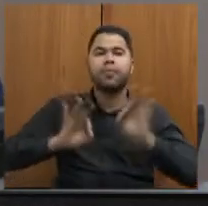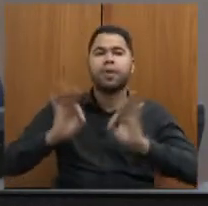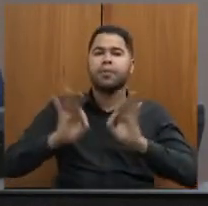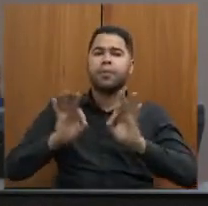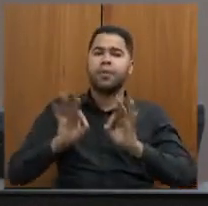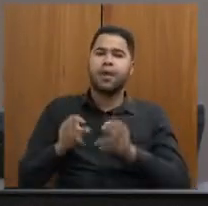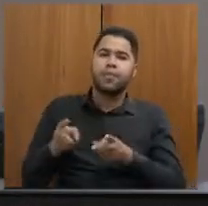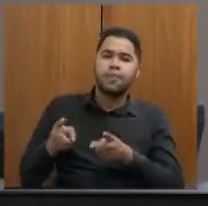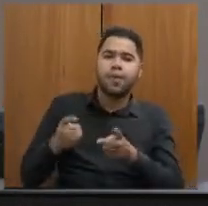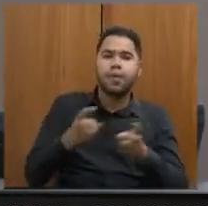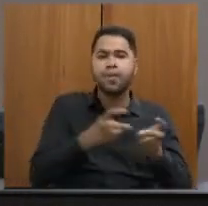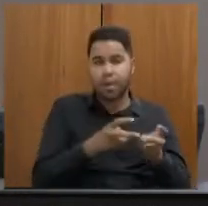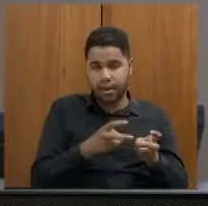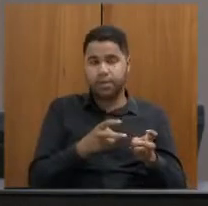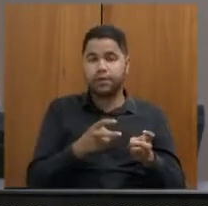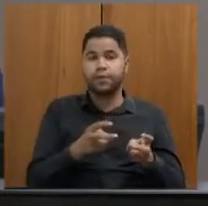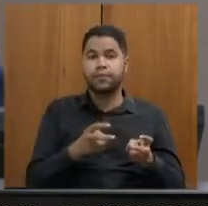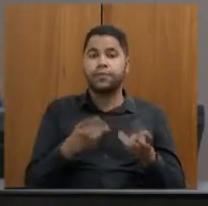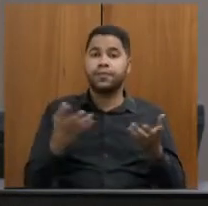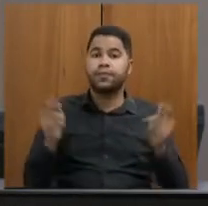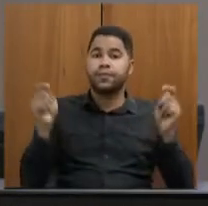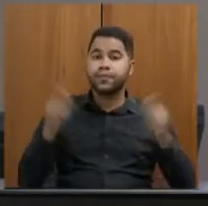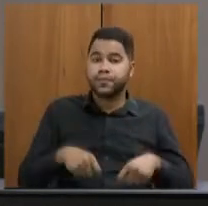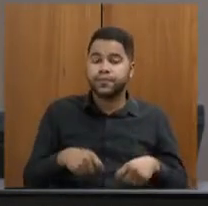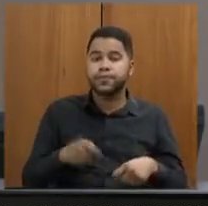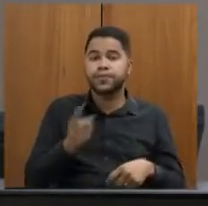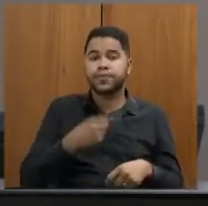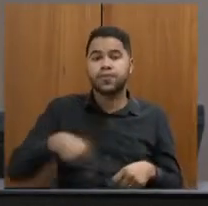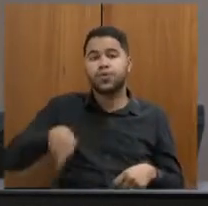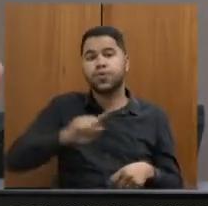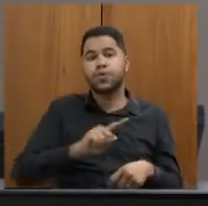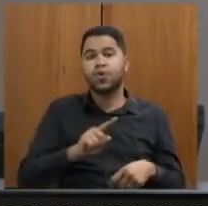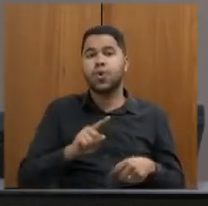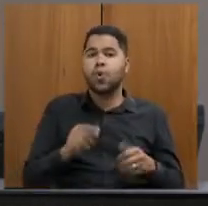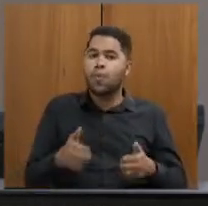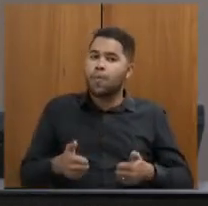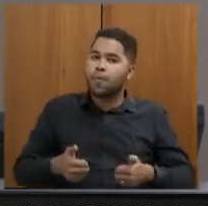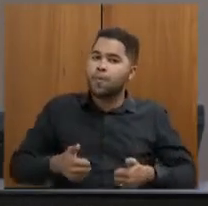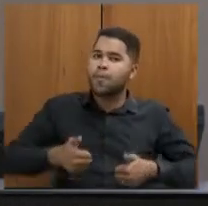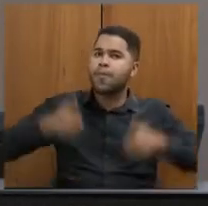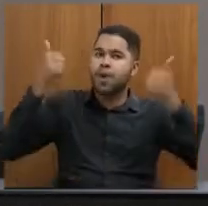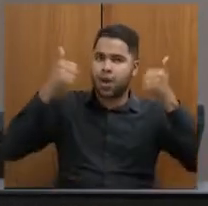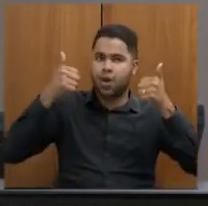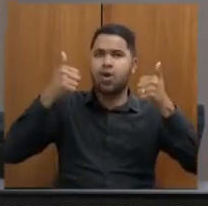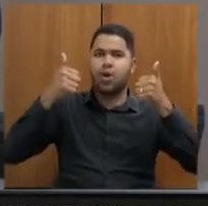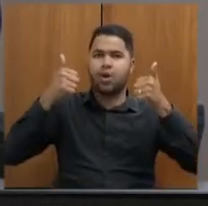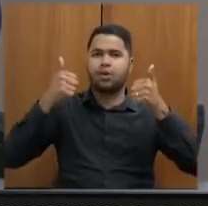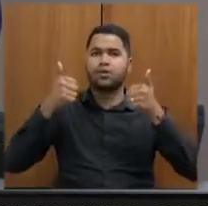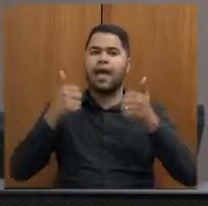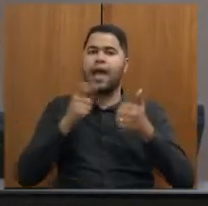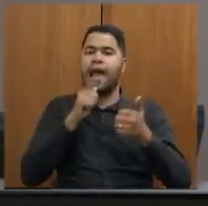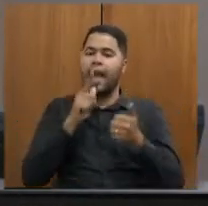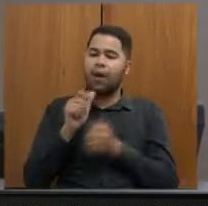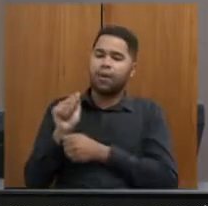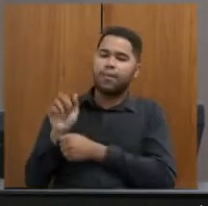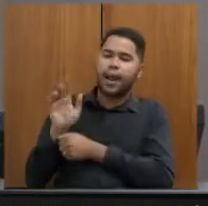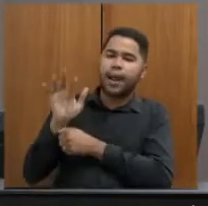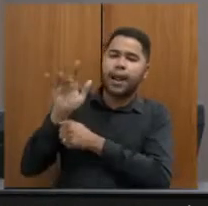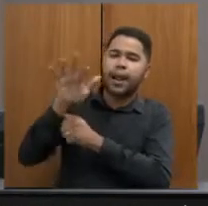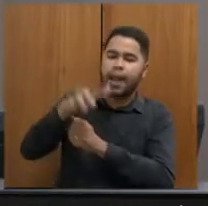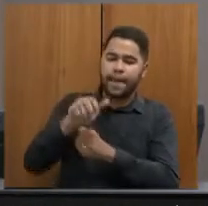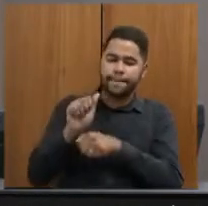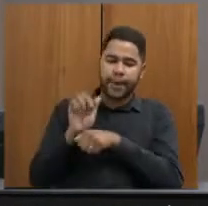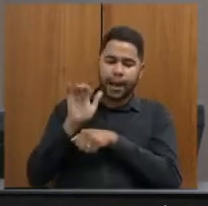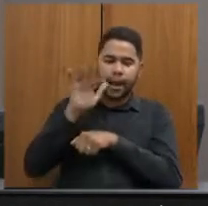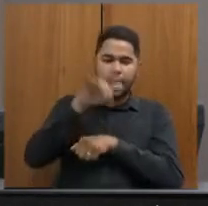a drenagem dele a limpeza dele para poder a gente ter otimizar melhor a questão da irrigação então isso já